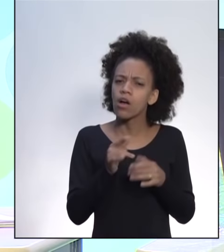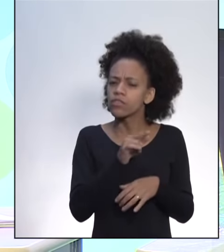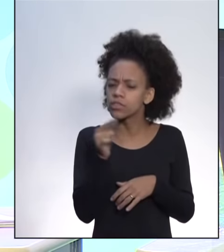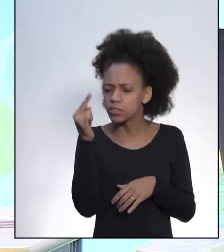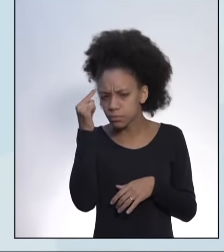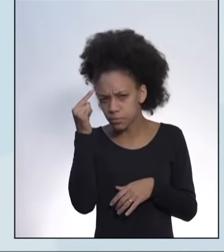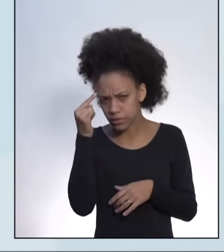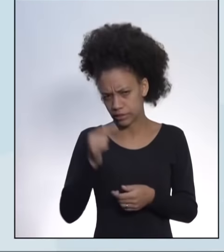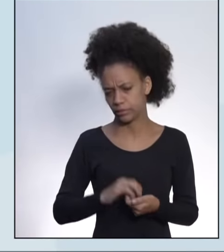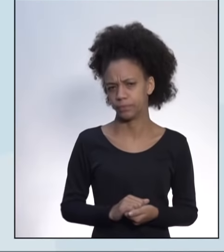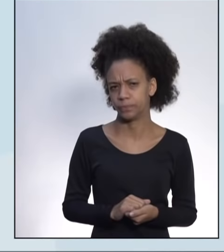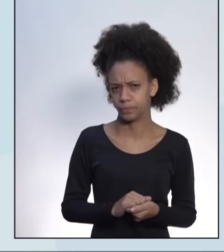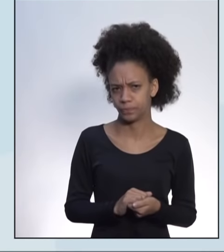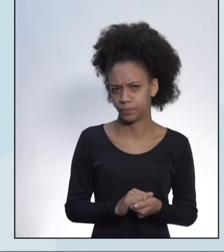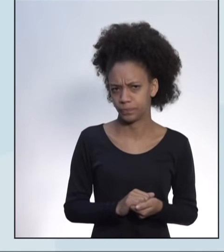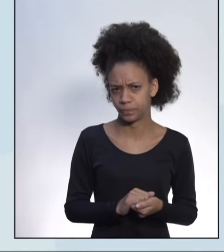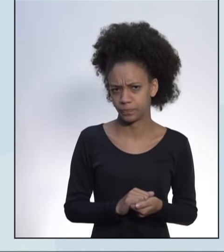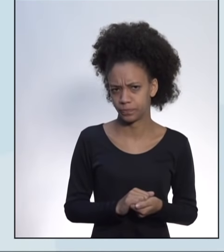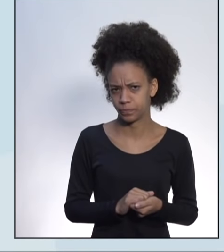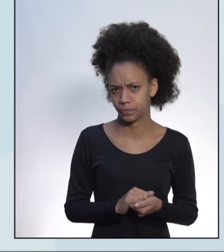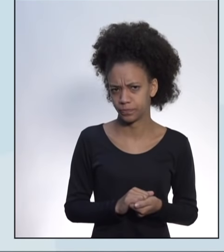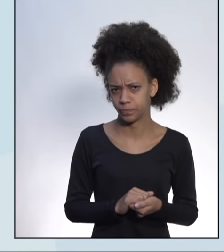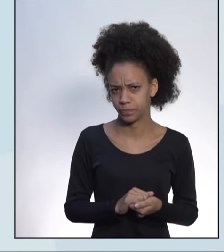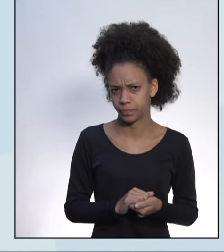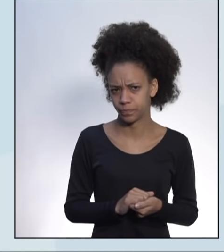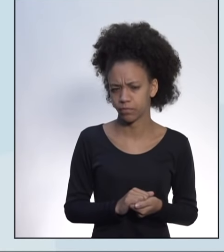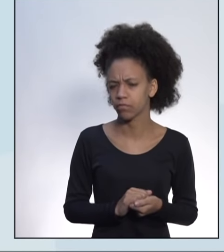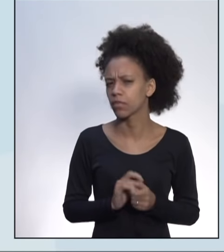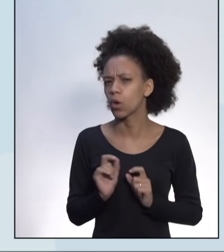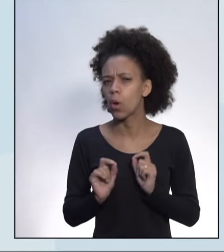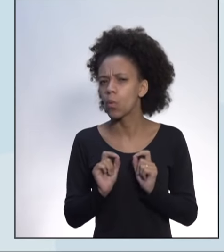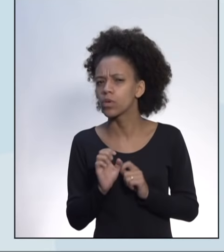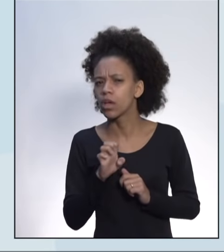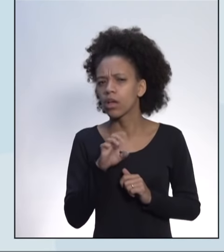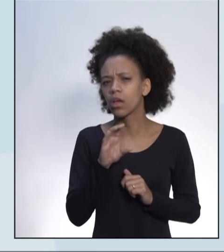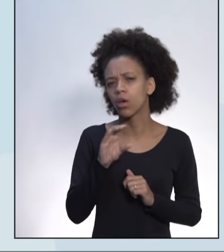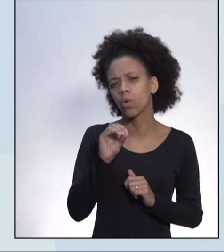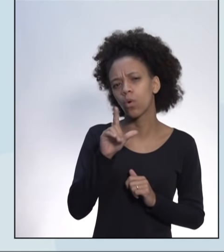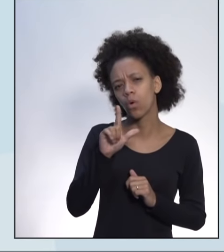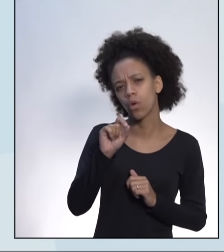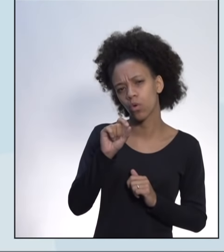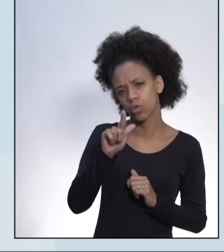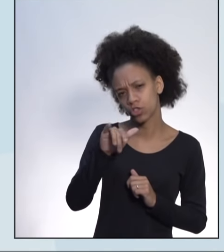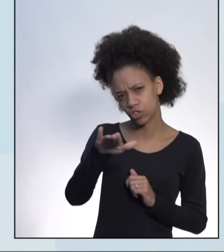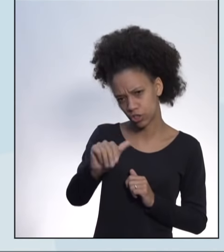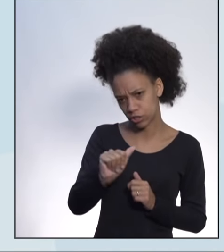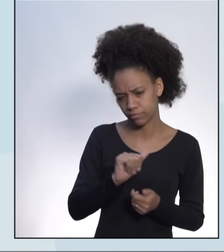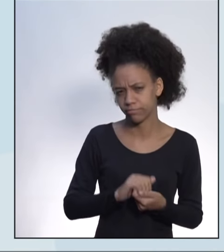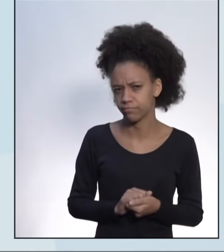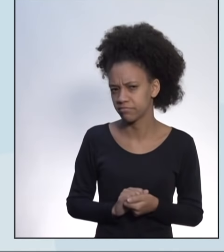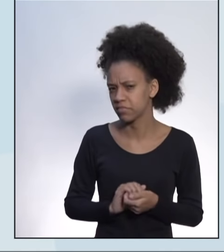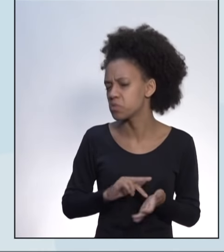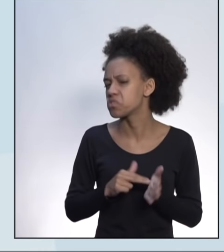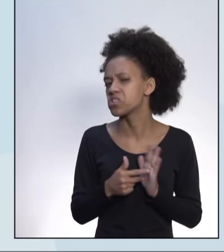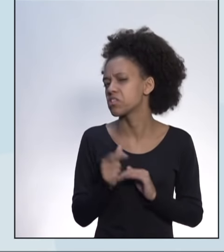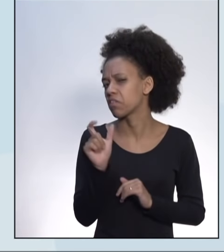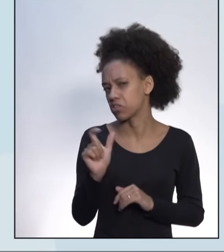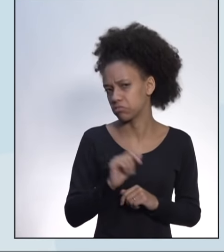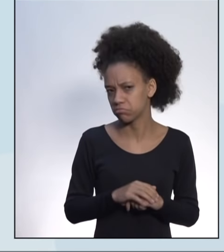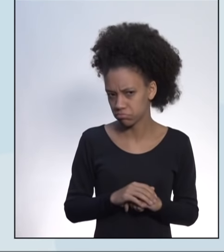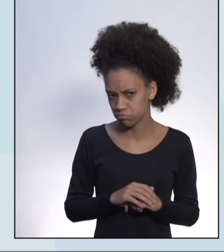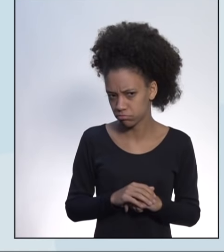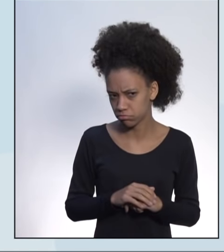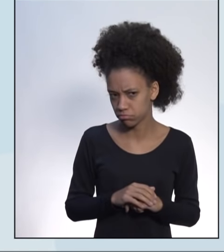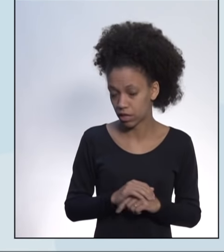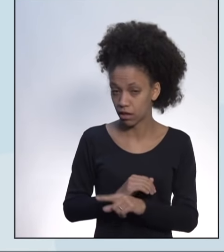vocês pensa what is eclode o que é ecologia what is called aqui